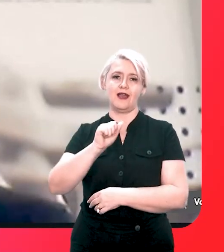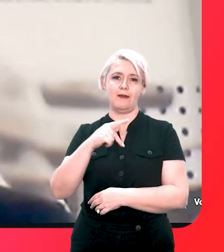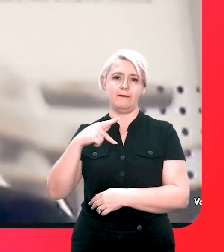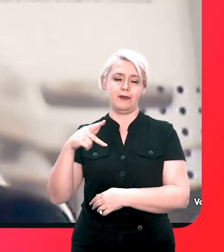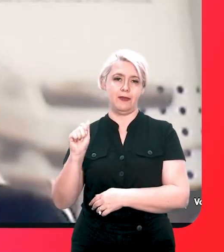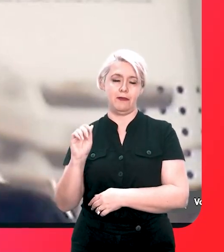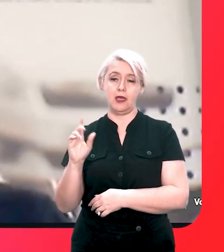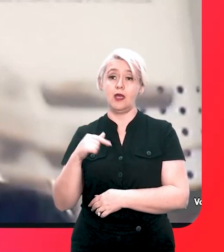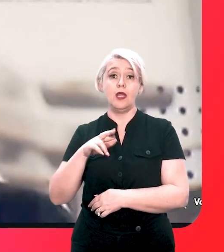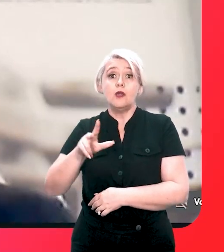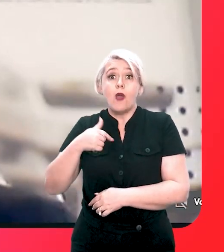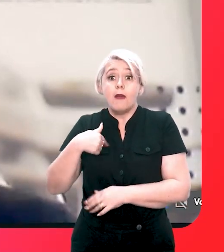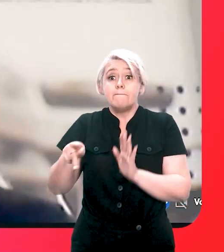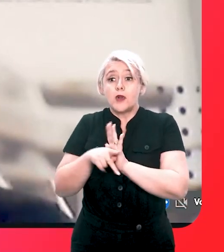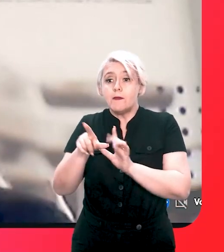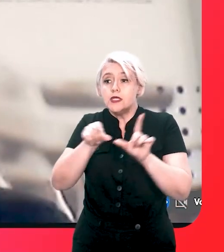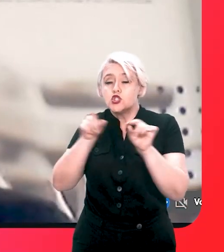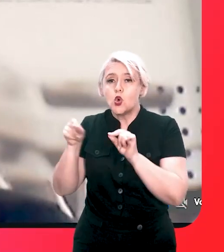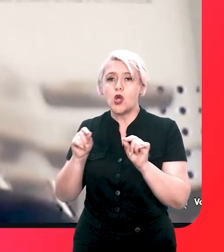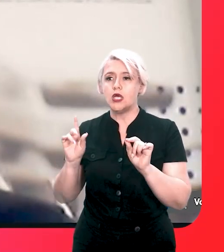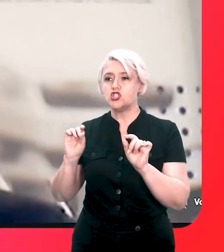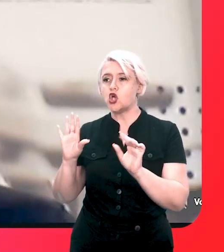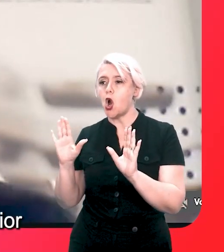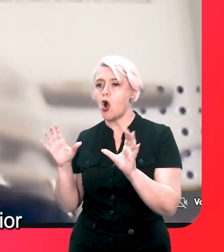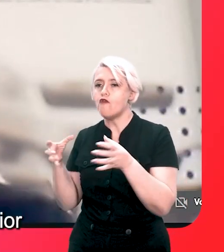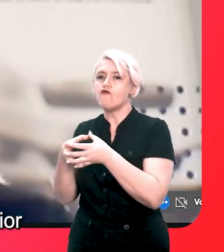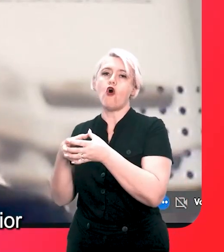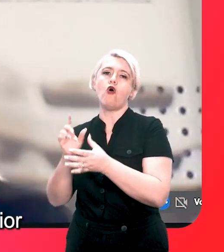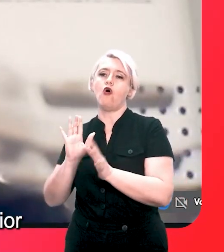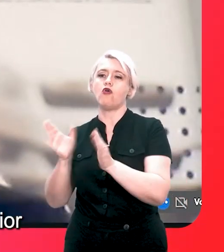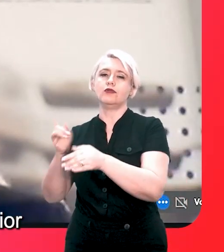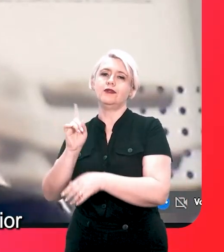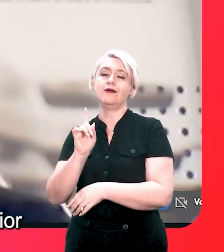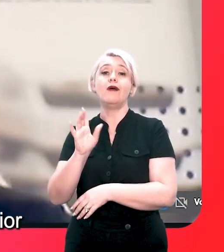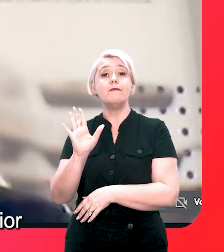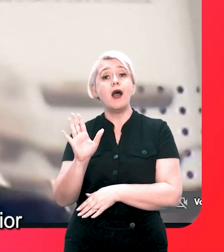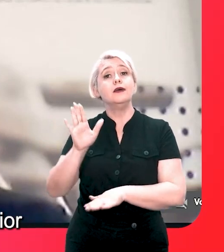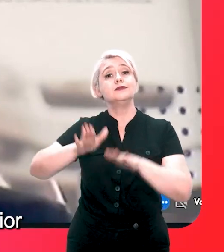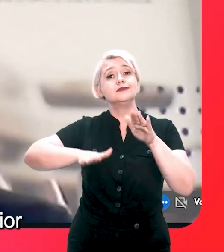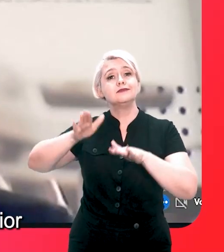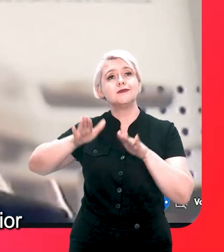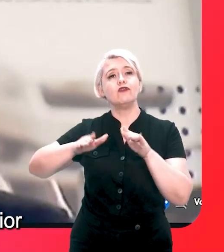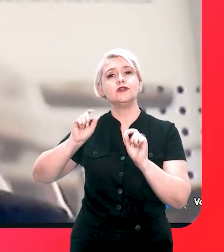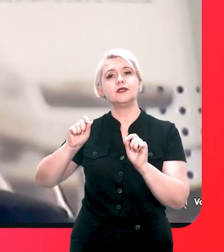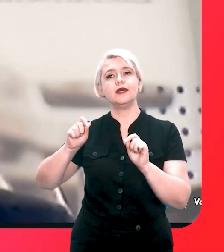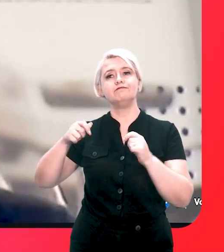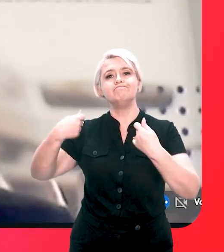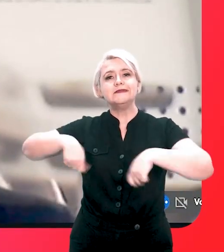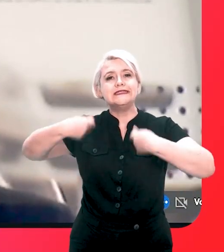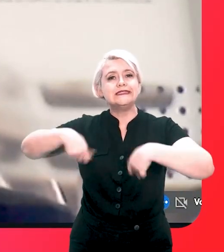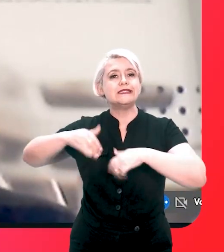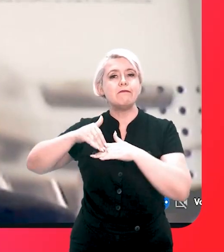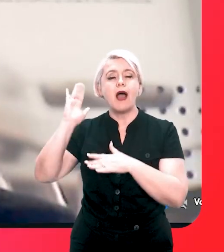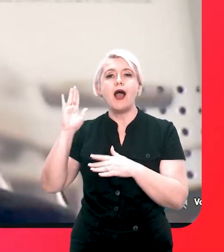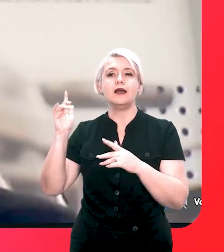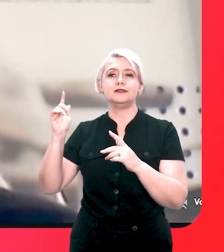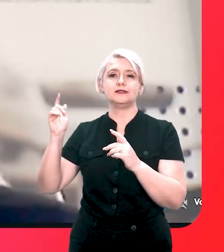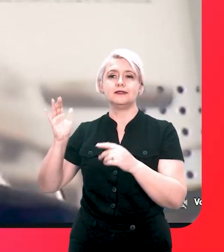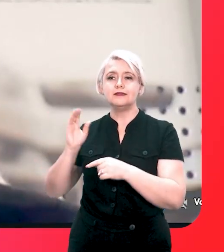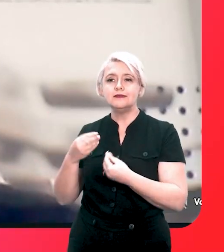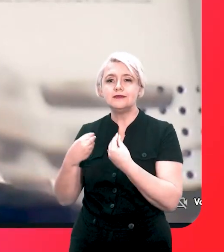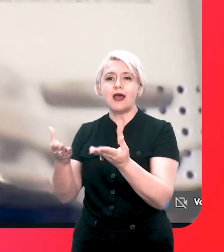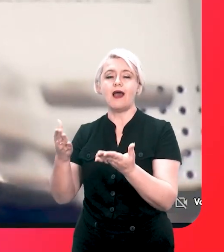é uma escolha, não temos restrição, não temos... Mas talvez porque tem uma carência maior de